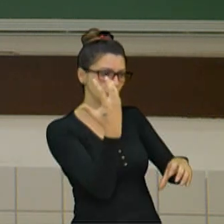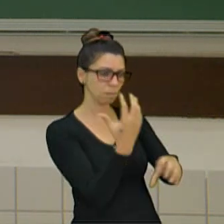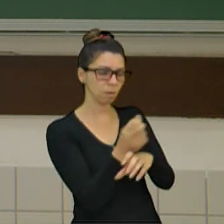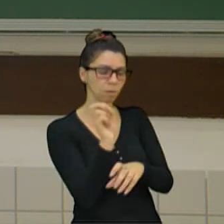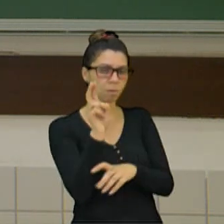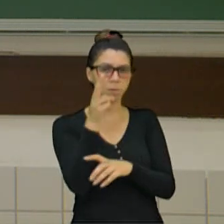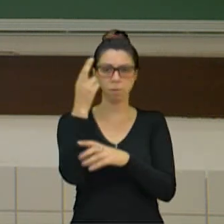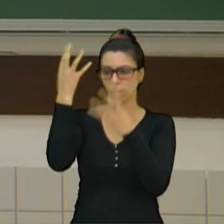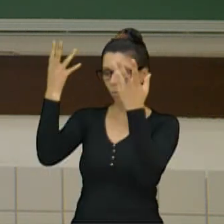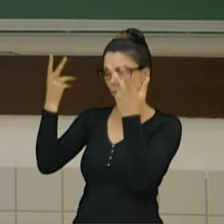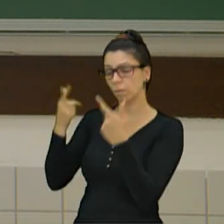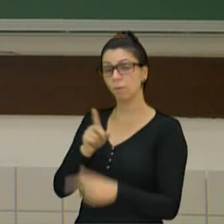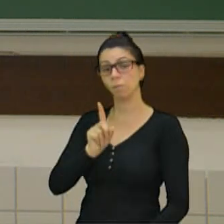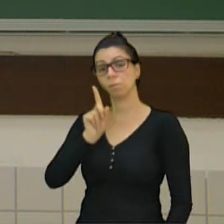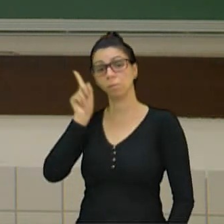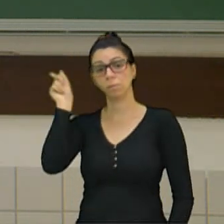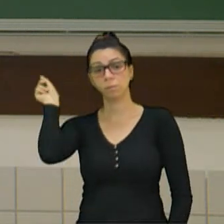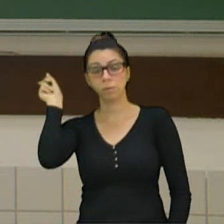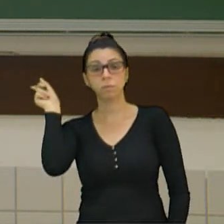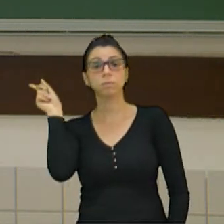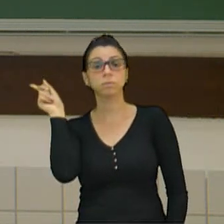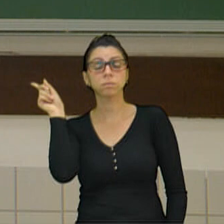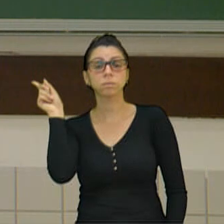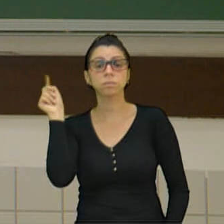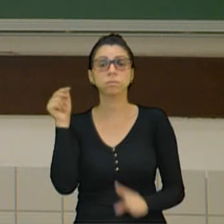caso das gimnospermas, a planta que